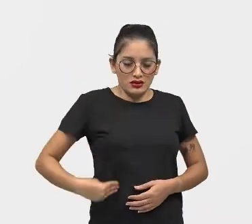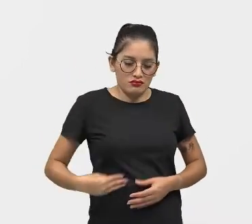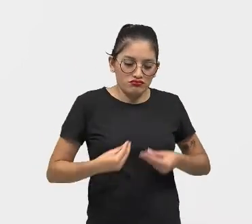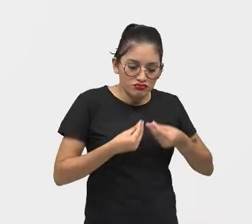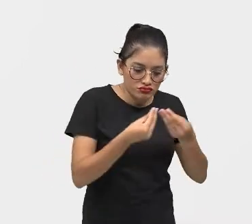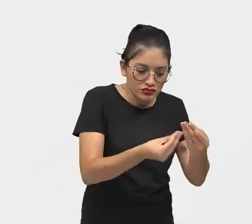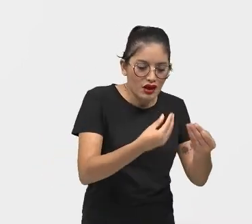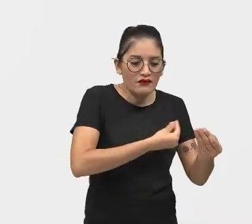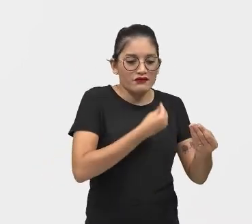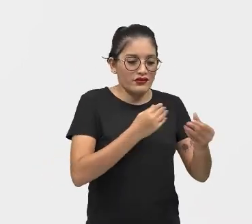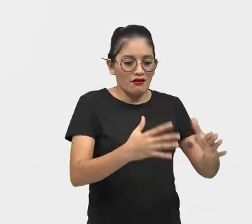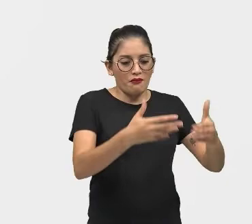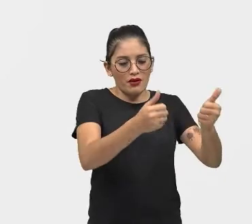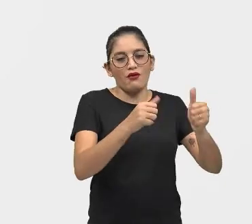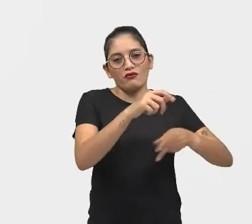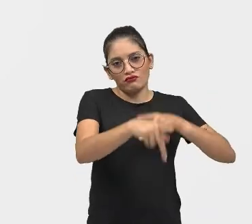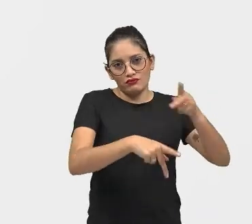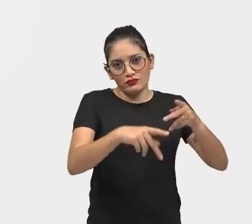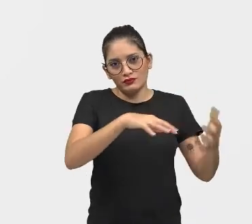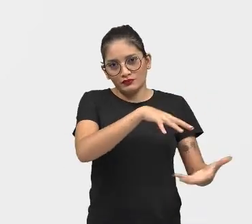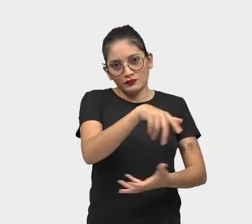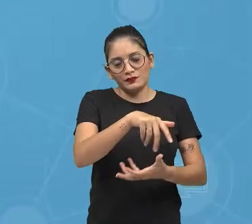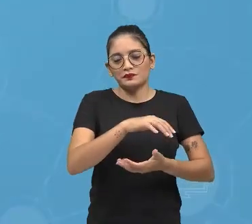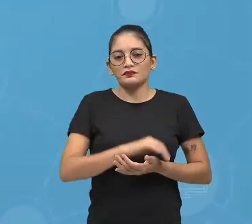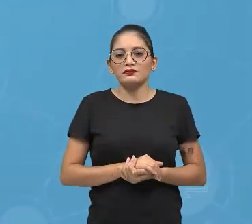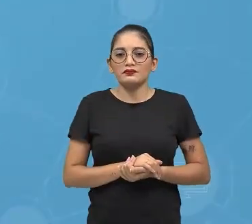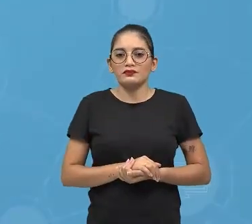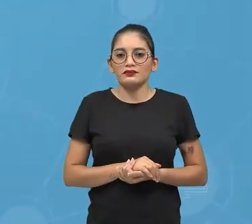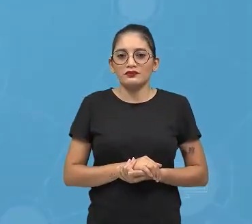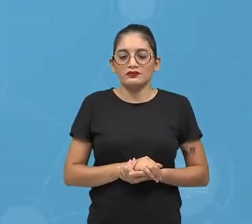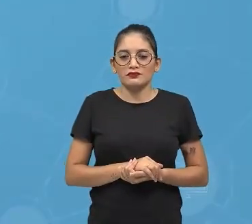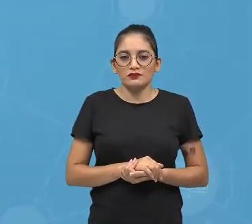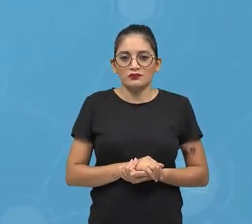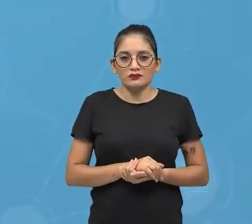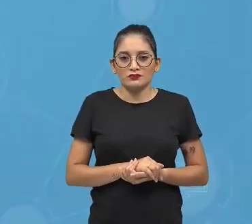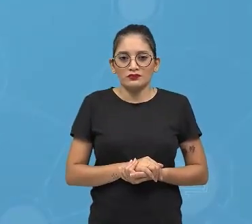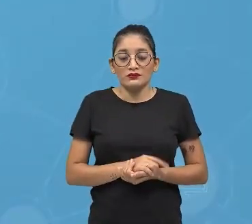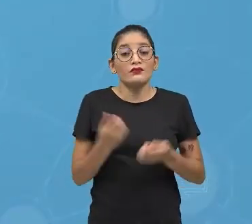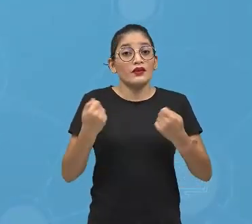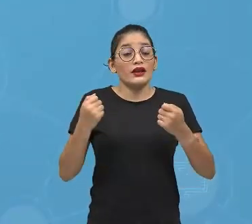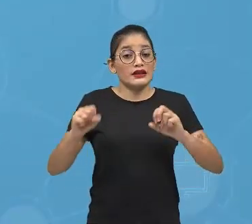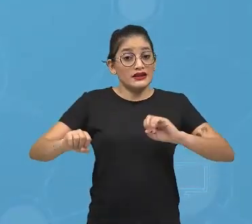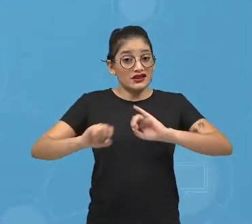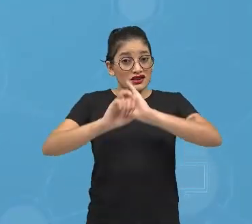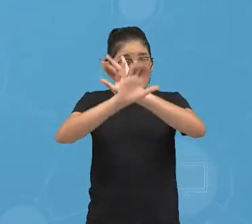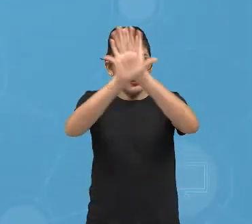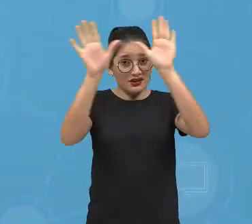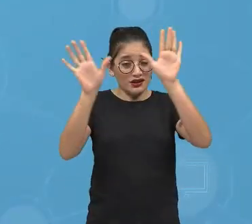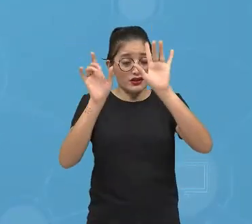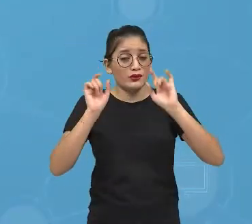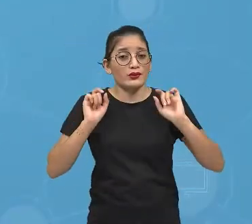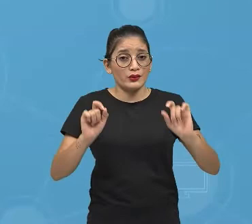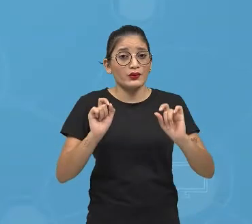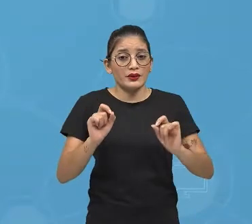para todos. Muito bem. Gente, temos que deixar bem claro aqui que para nós